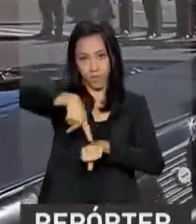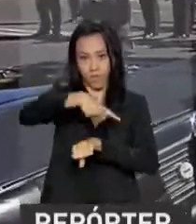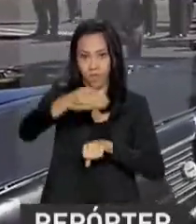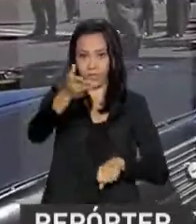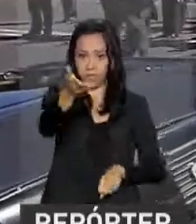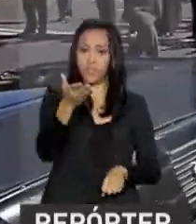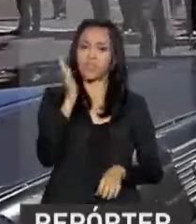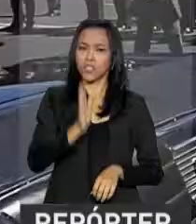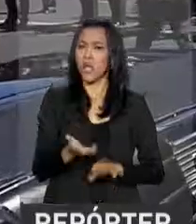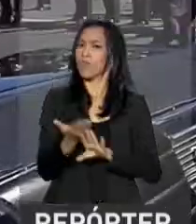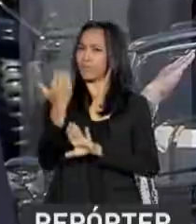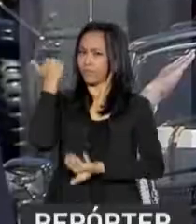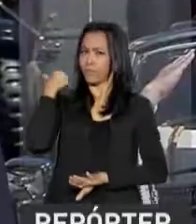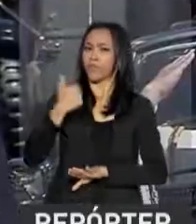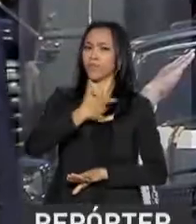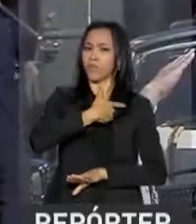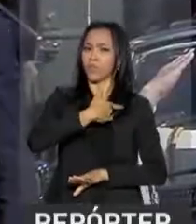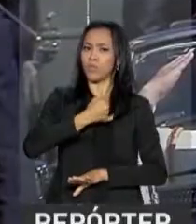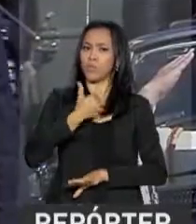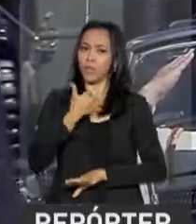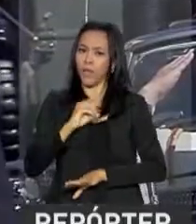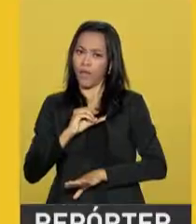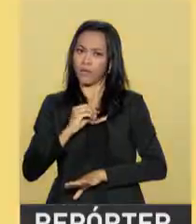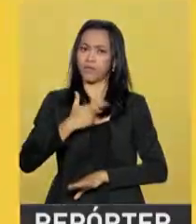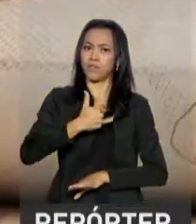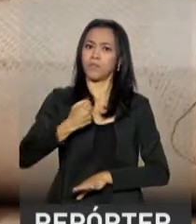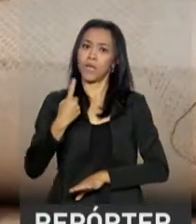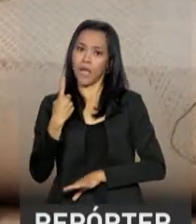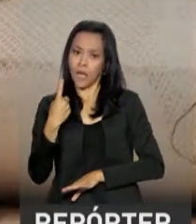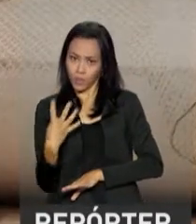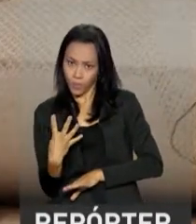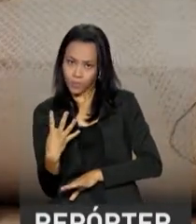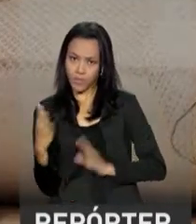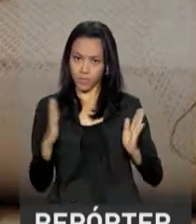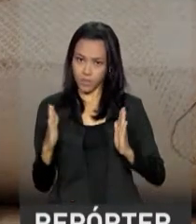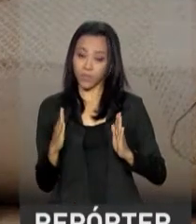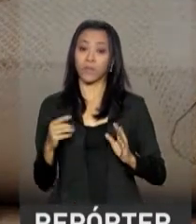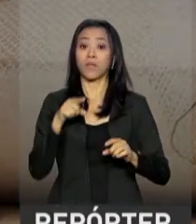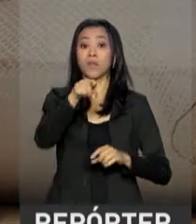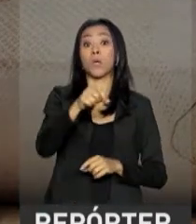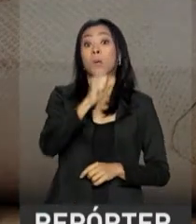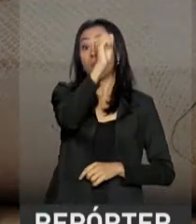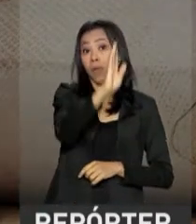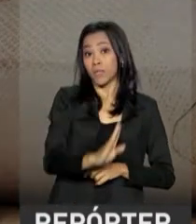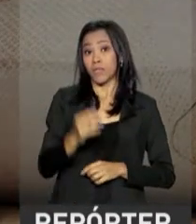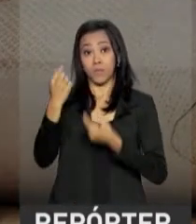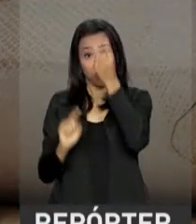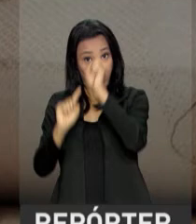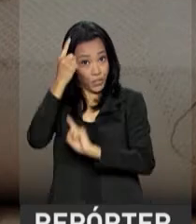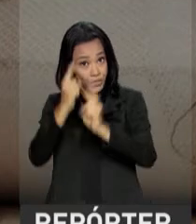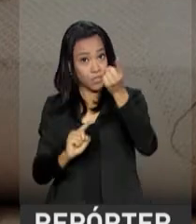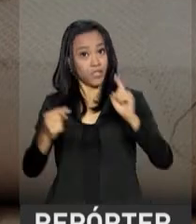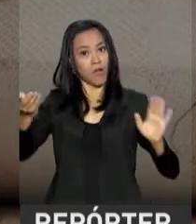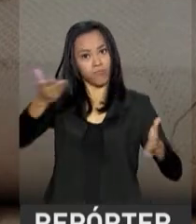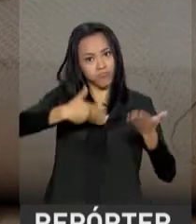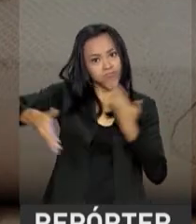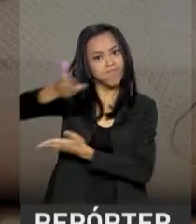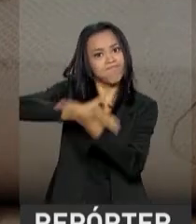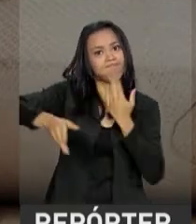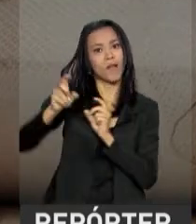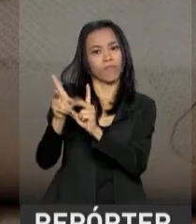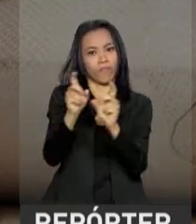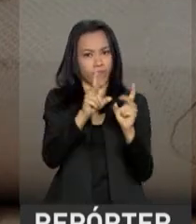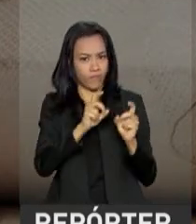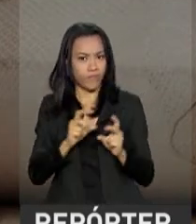presidido entre 2010 e 2014. Brasil e Chile têm fortes relações comerciais. O comércio entre os